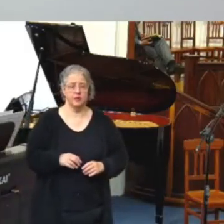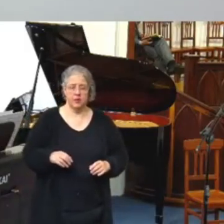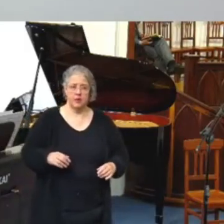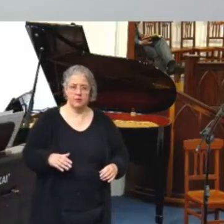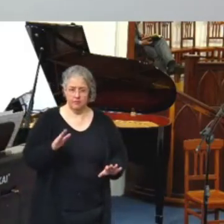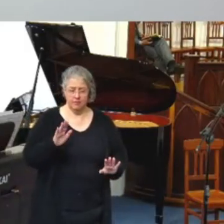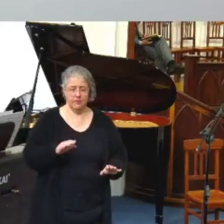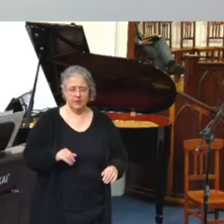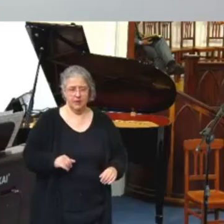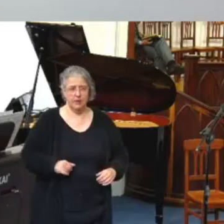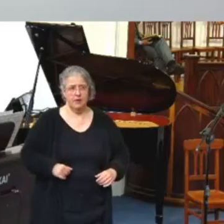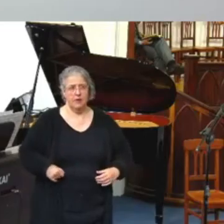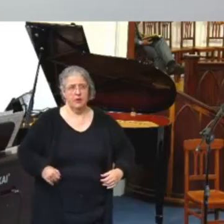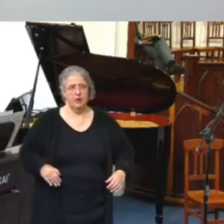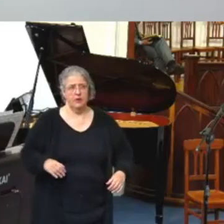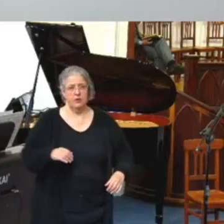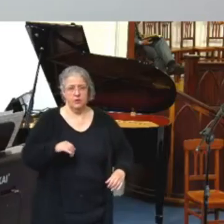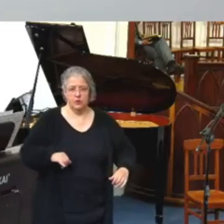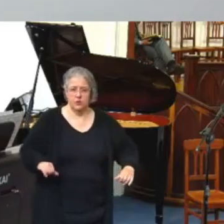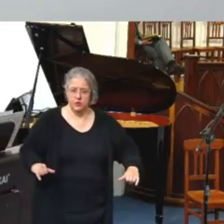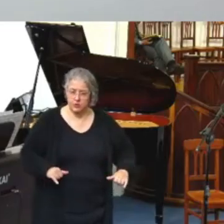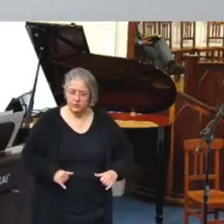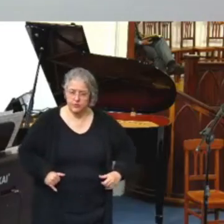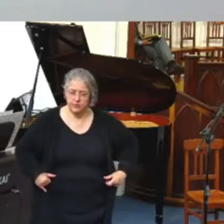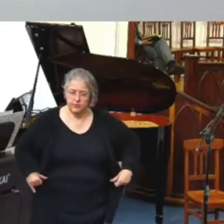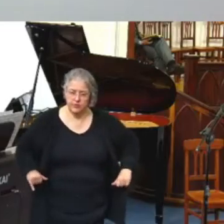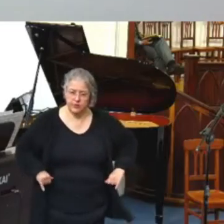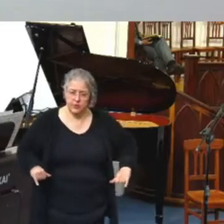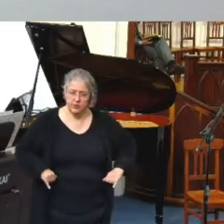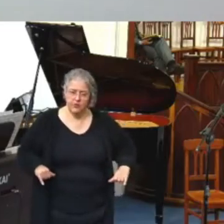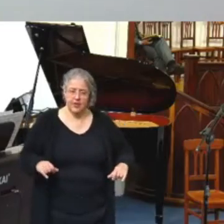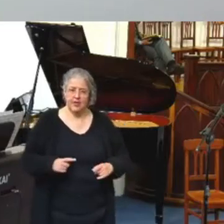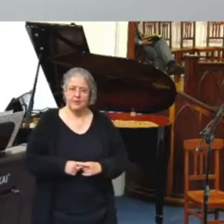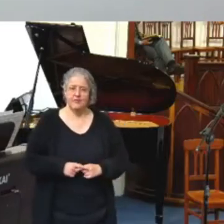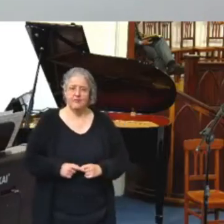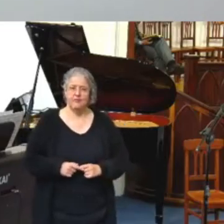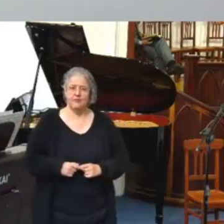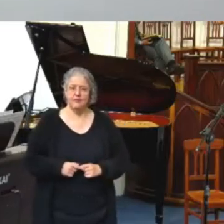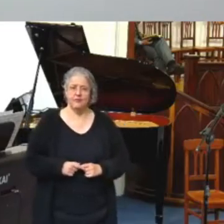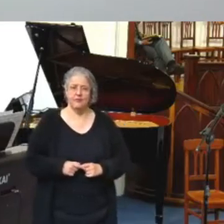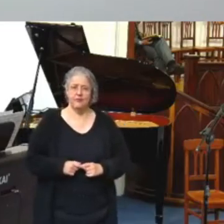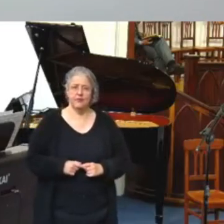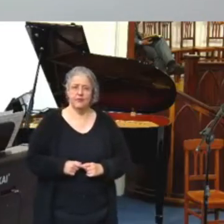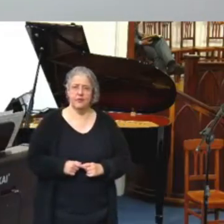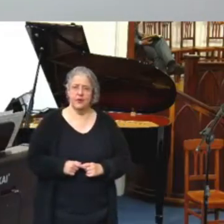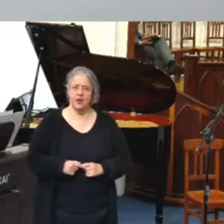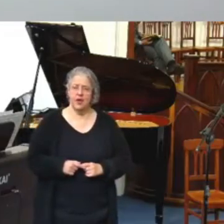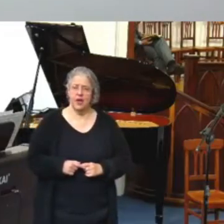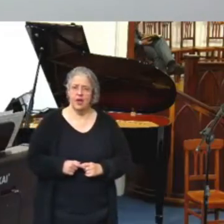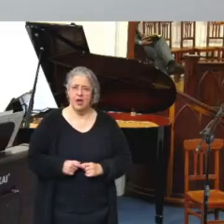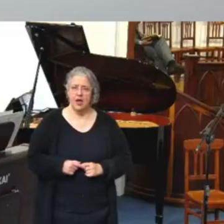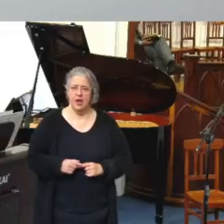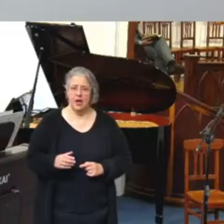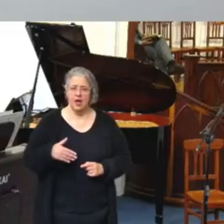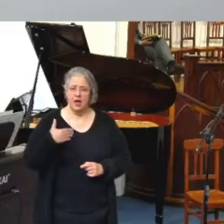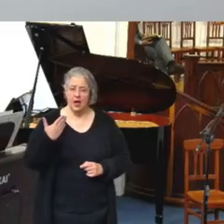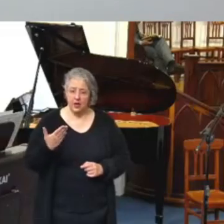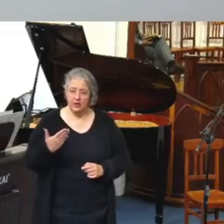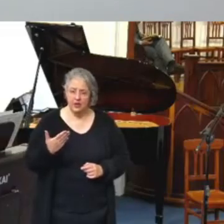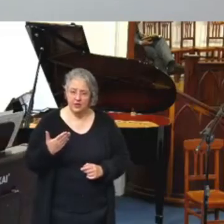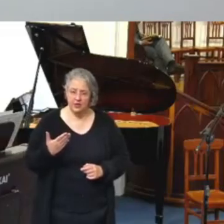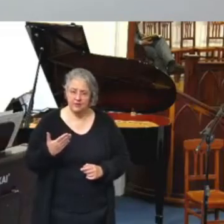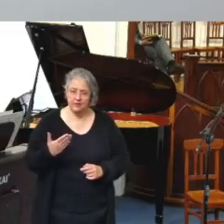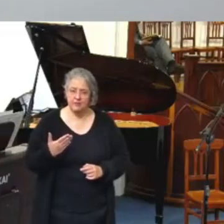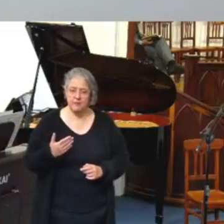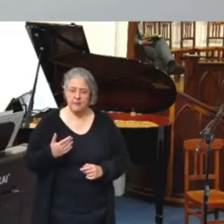ele entendia que Deus estava se distanciando dele. E ele então clama ao Senhor para que o Senhor volte